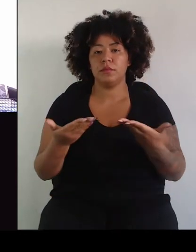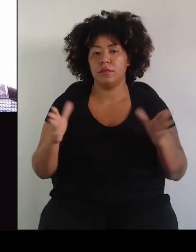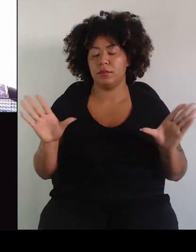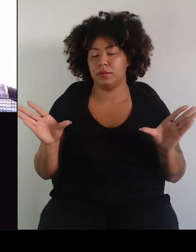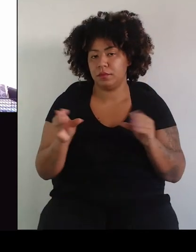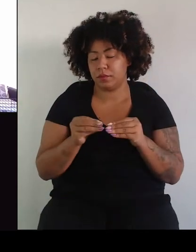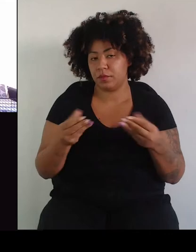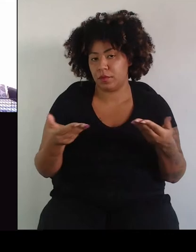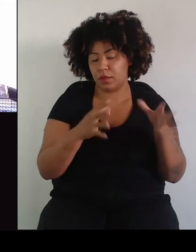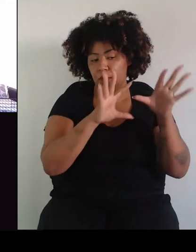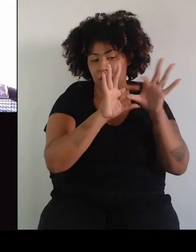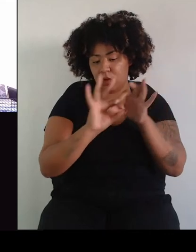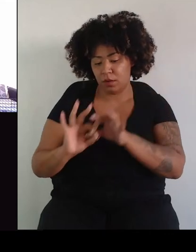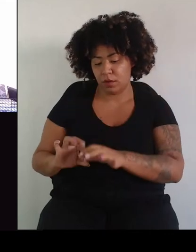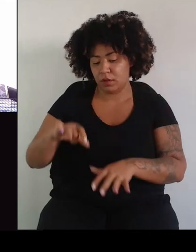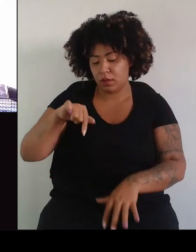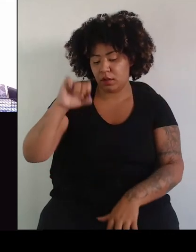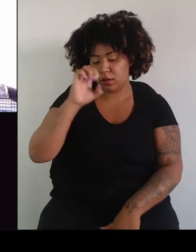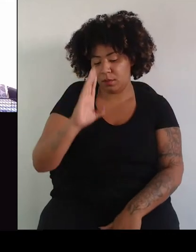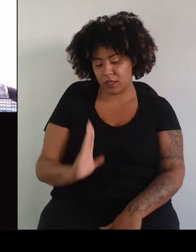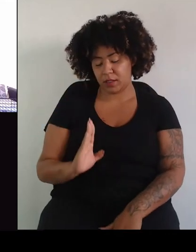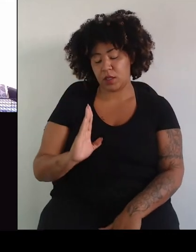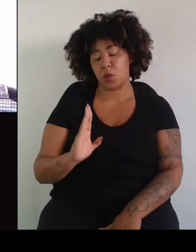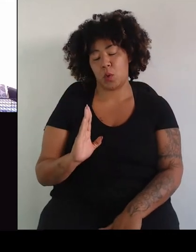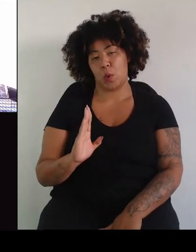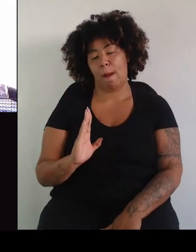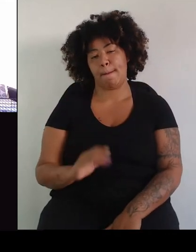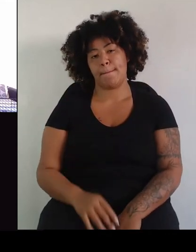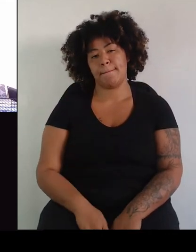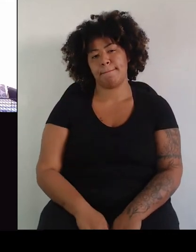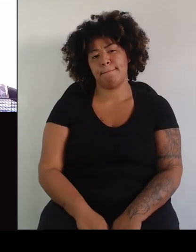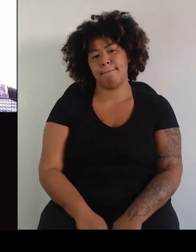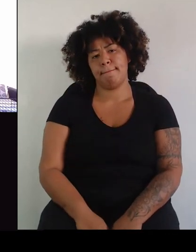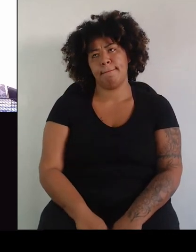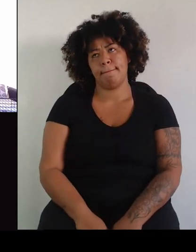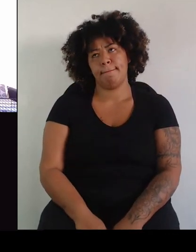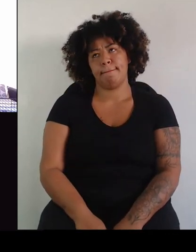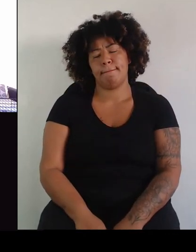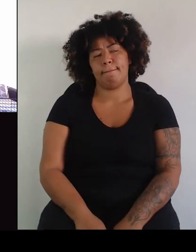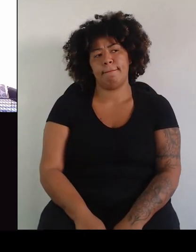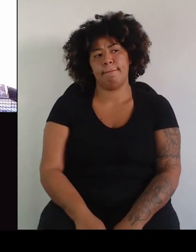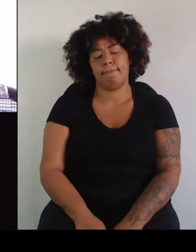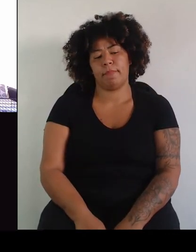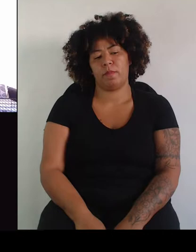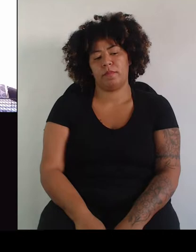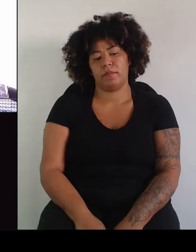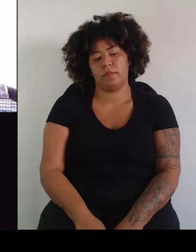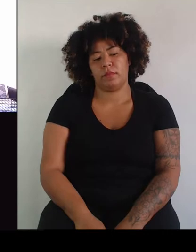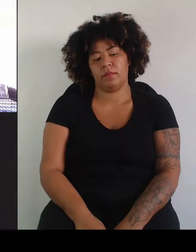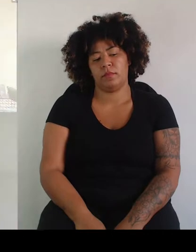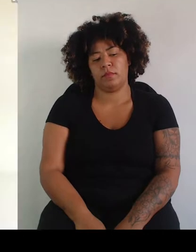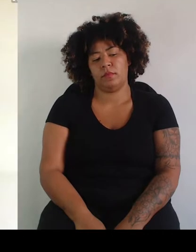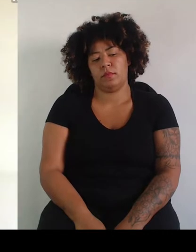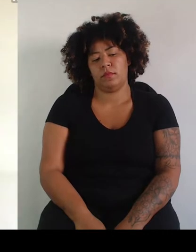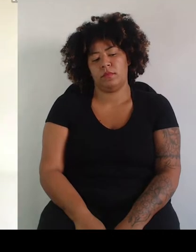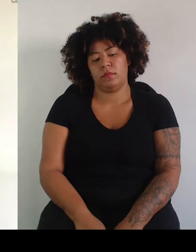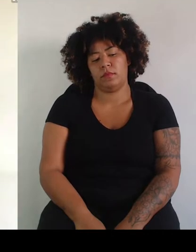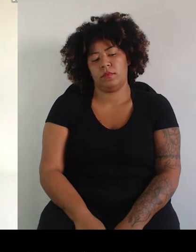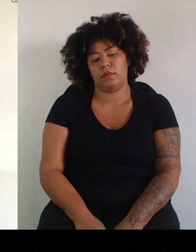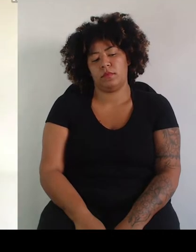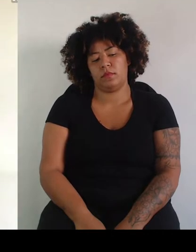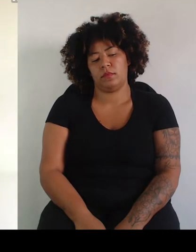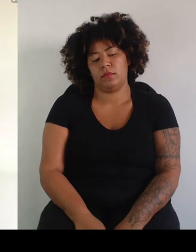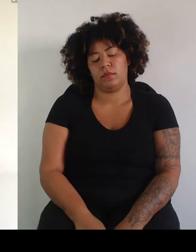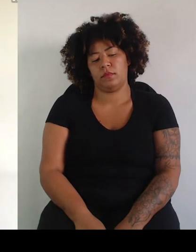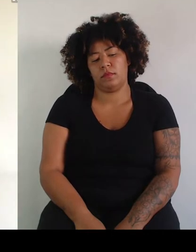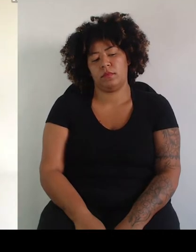contexto Brasileiro né é um pintor do Brasil já